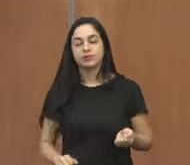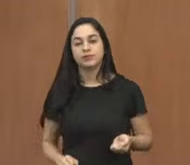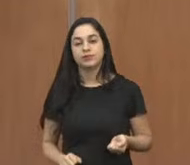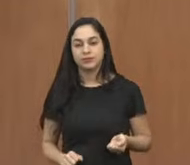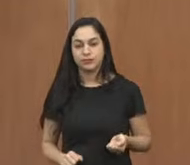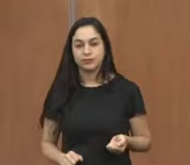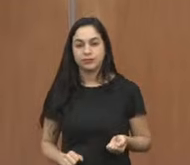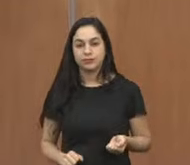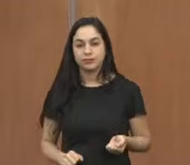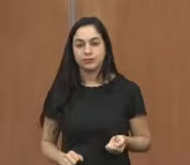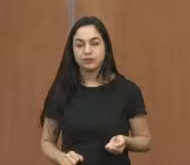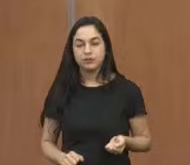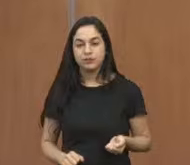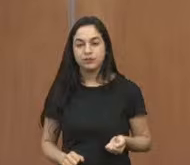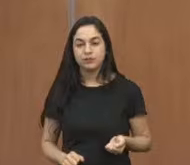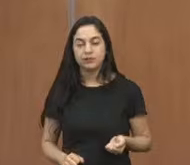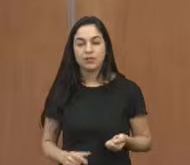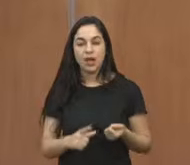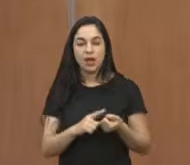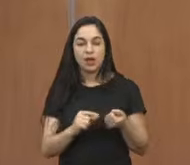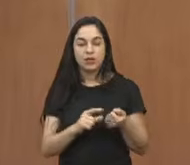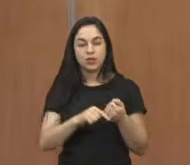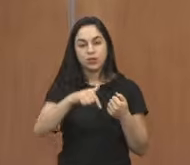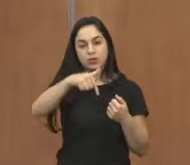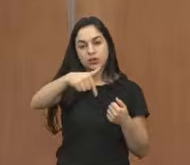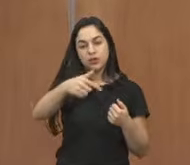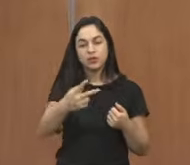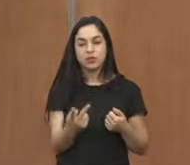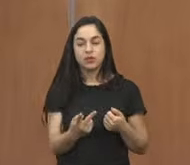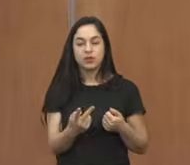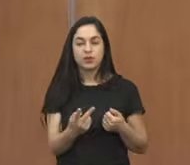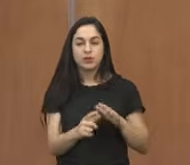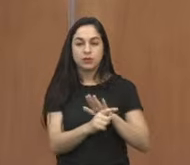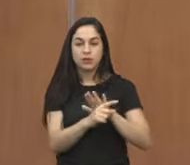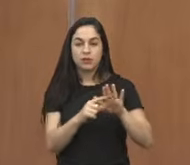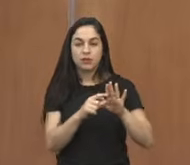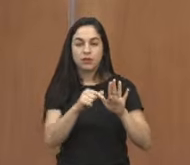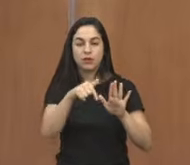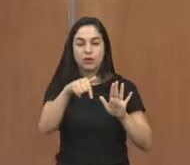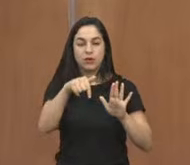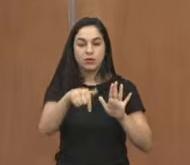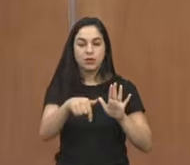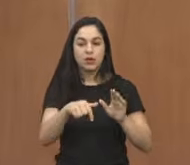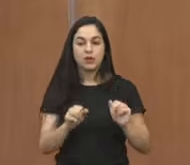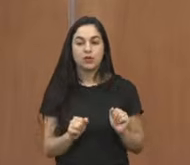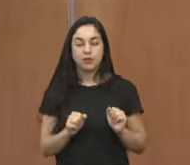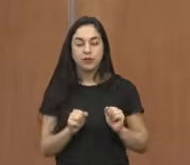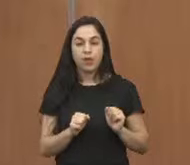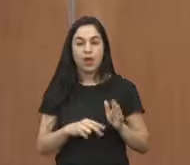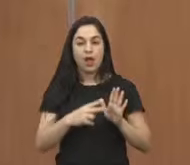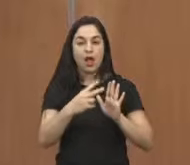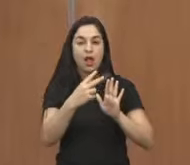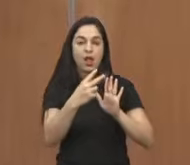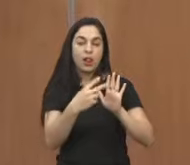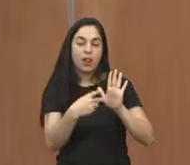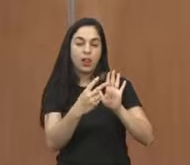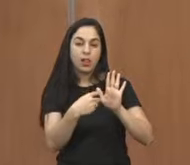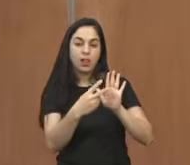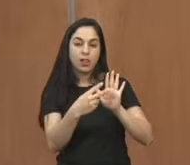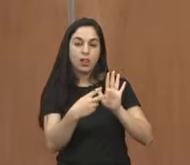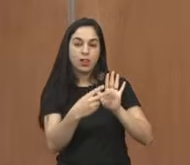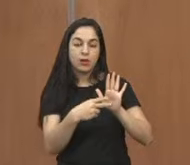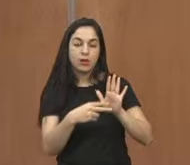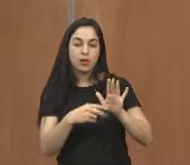votação. Artigo 72, parágrafo 7º. A leitura na íntegra